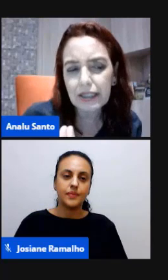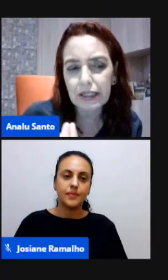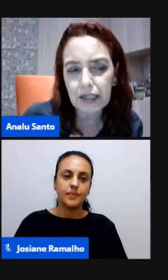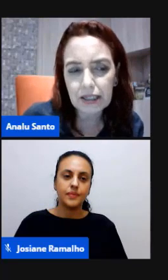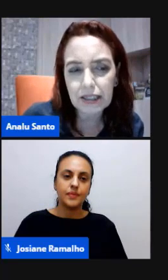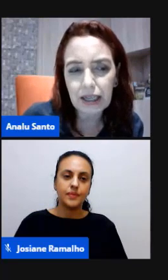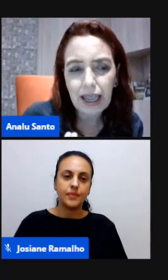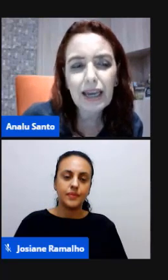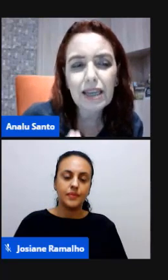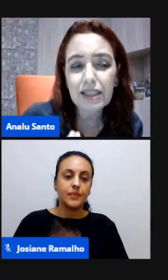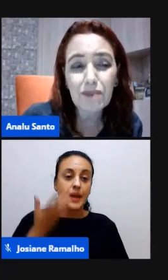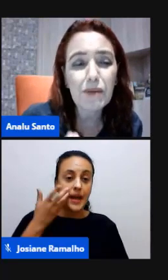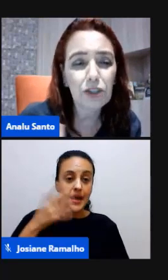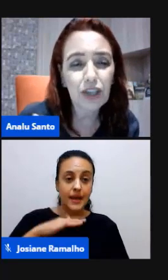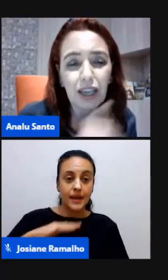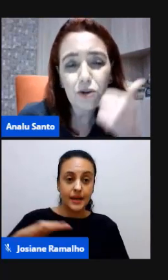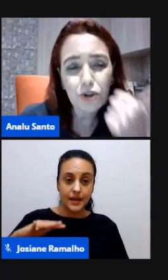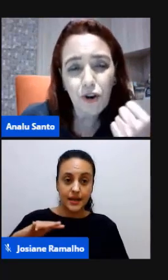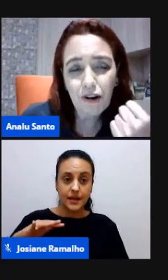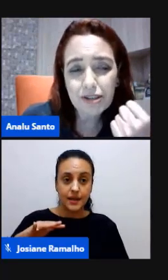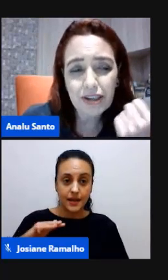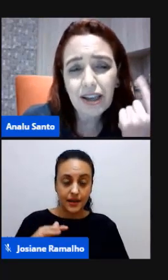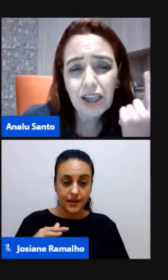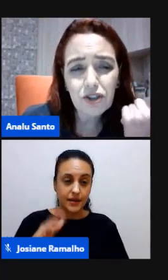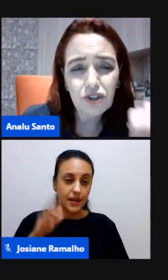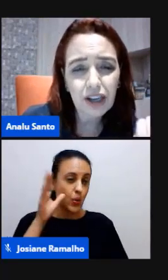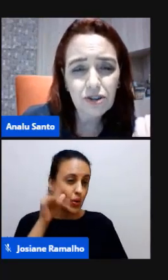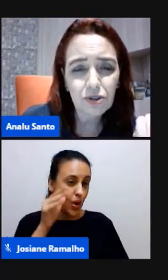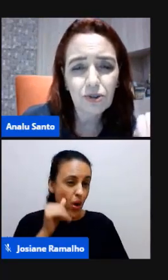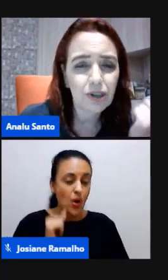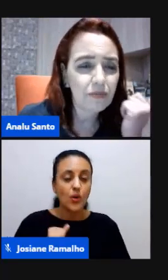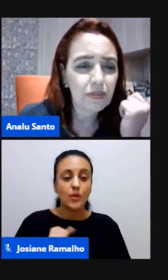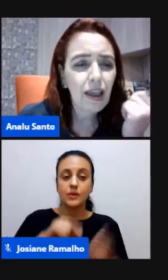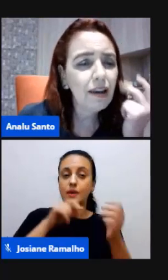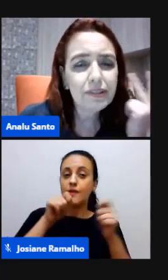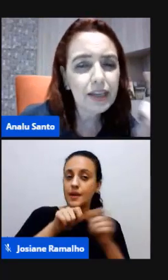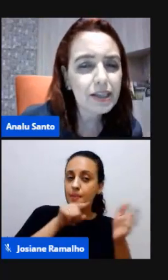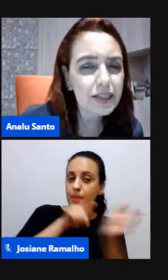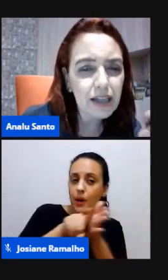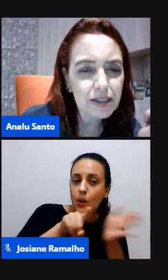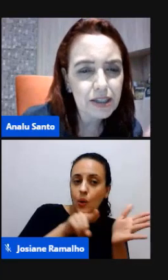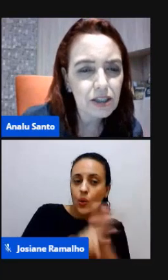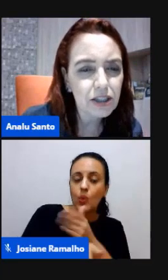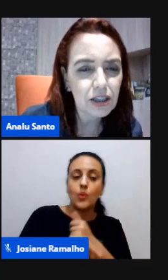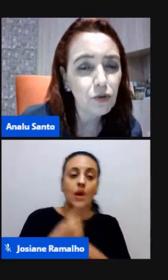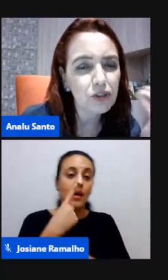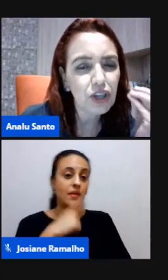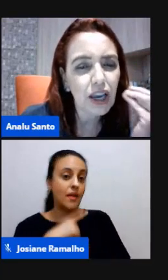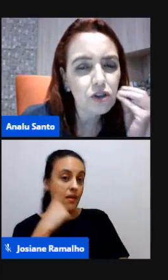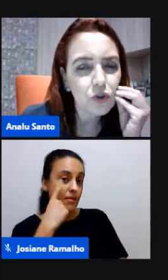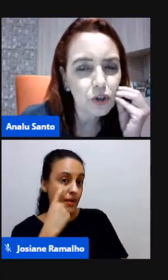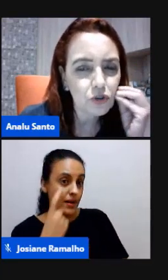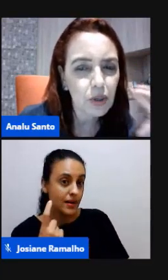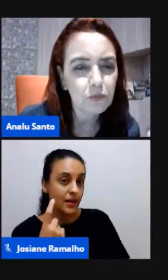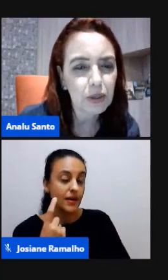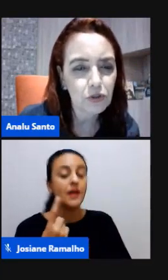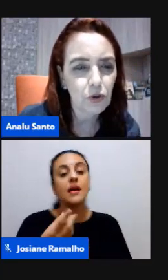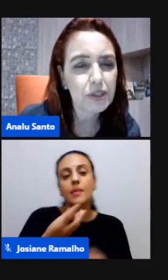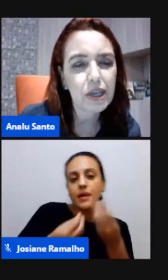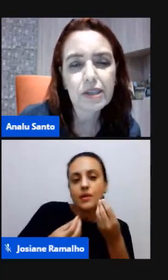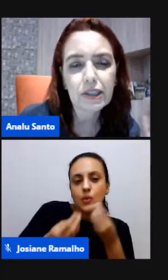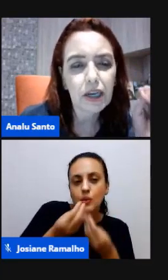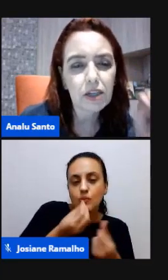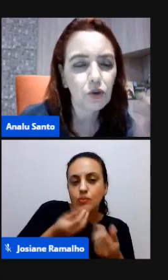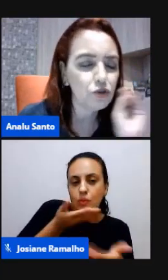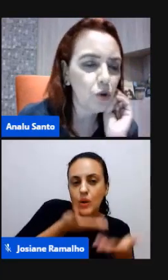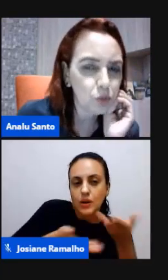Então, essa criança, ela é curiosa, questionadora, ela é interessada e sensível às relações com as